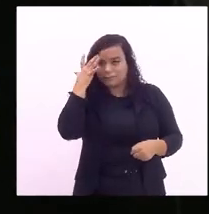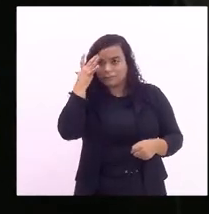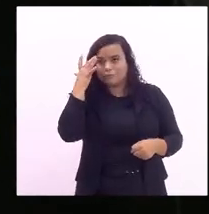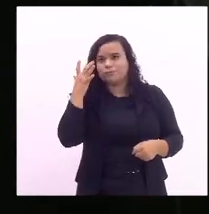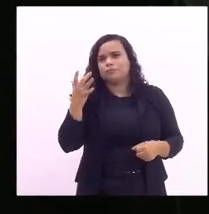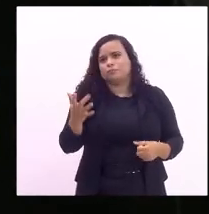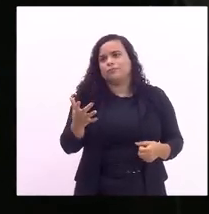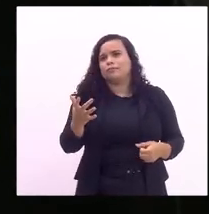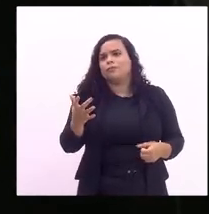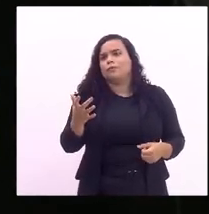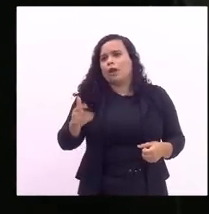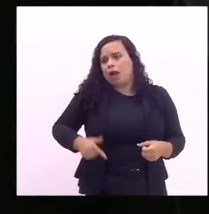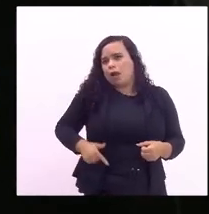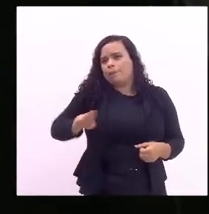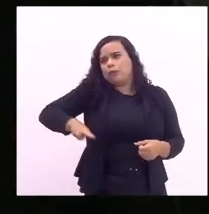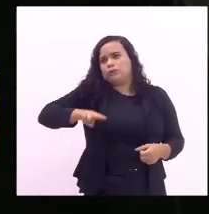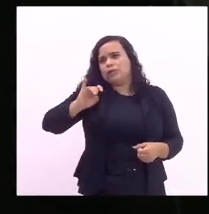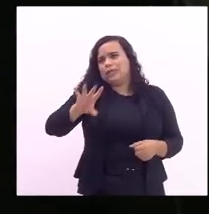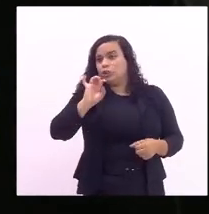estão usando a sua arma.